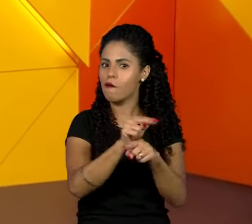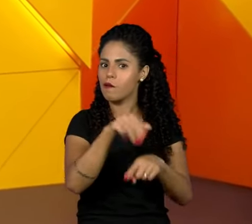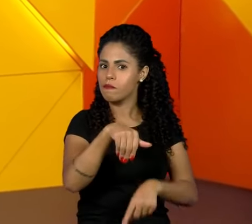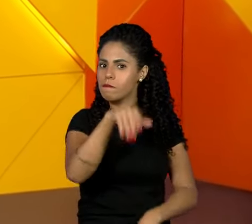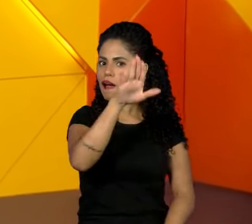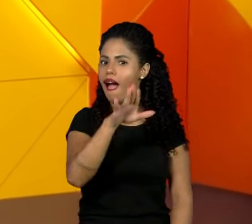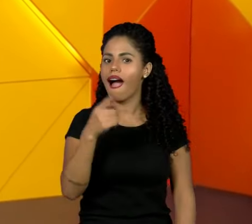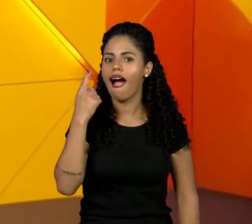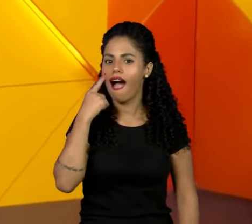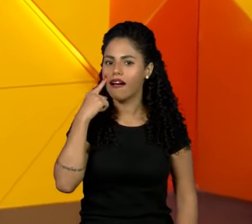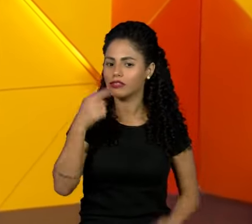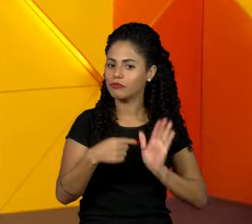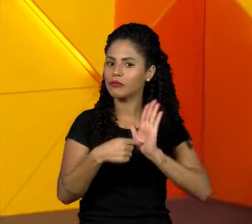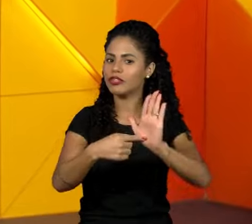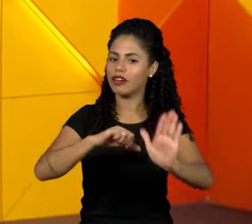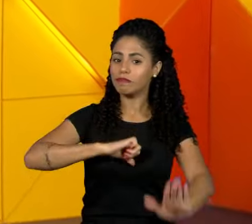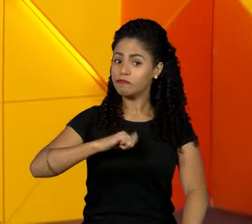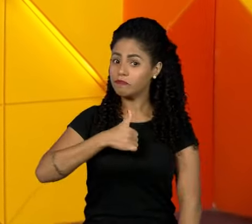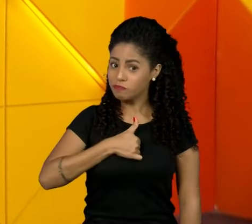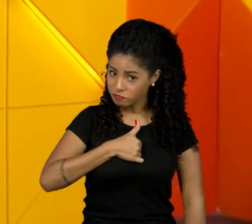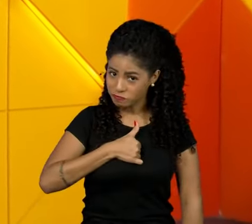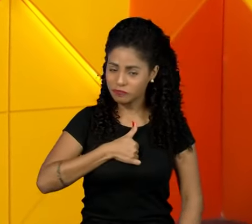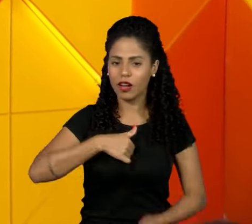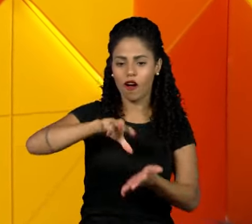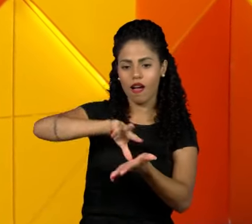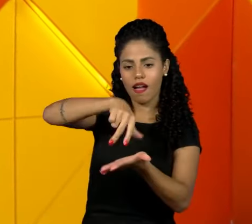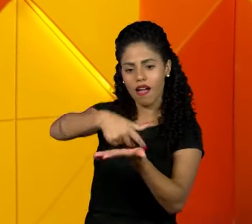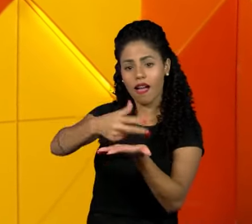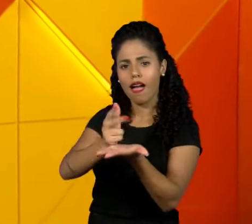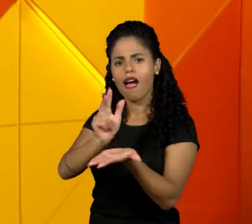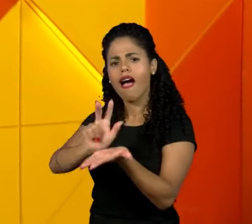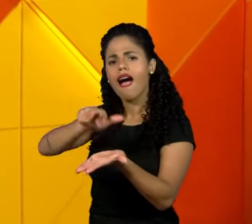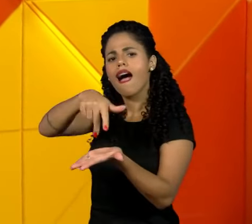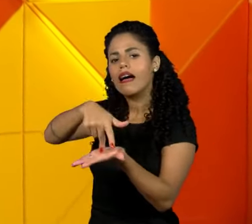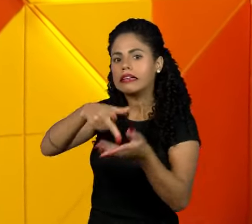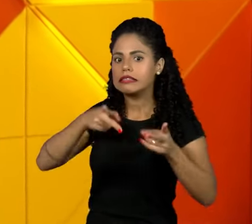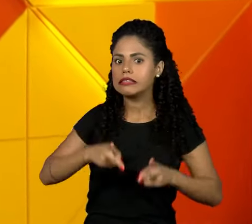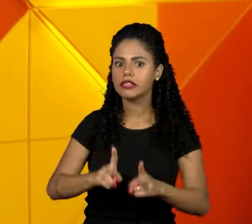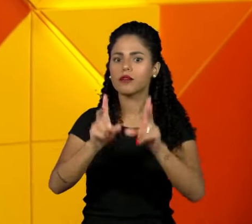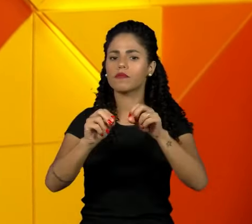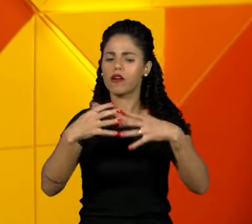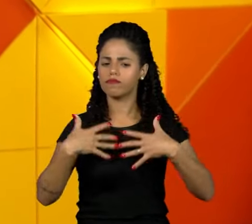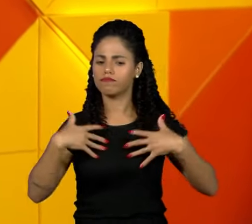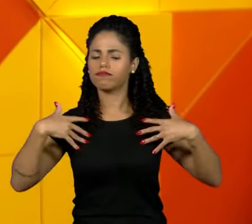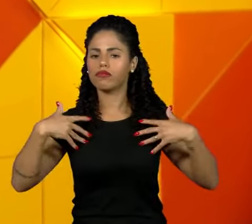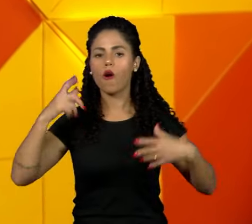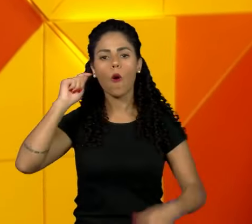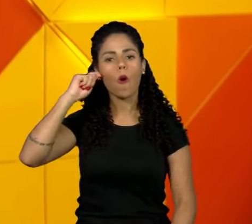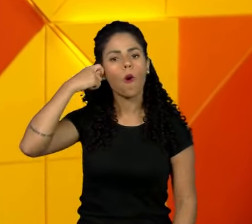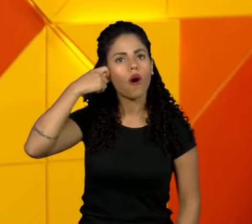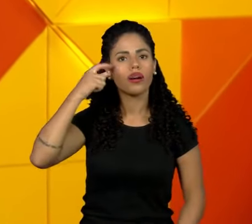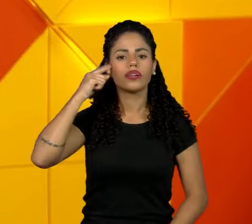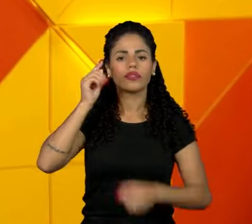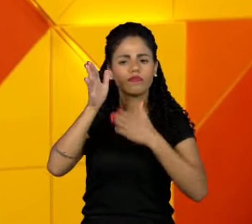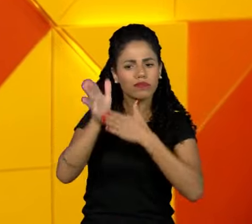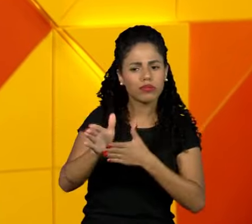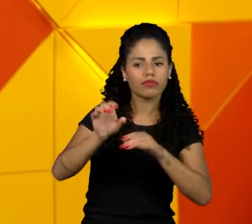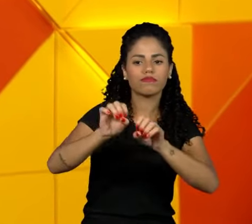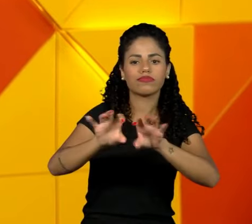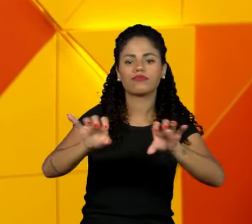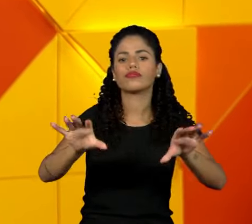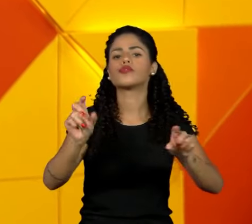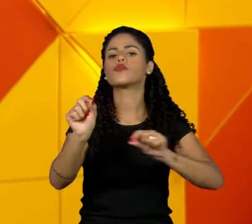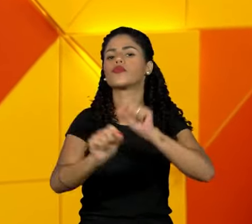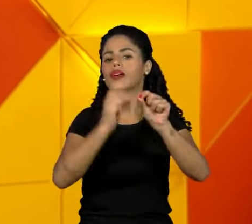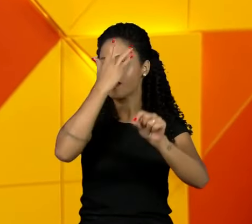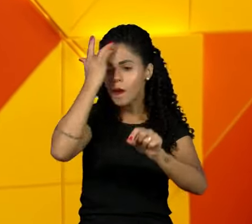demonstrando mais a autoestima. O hip-hop, por exemplo, sempre falou do orgulho negro e serviu de inspiração para a caminhada de muitos jovens